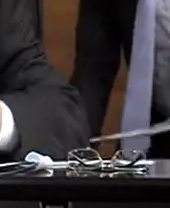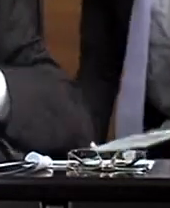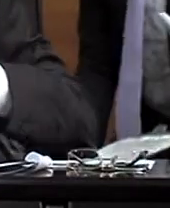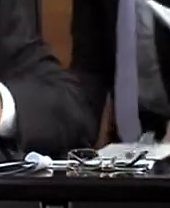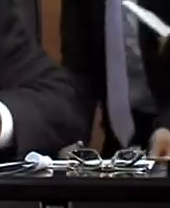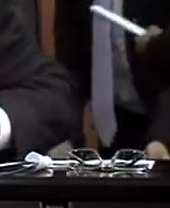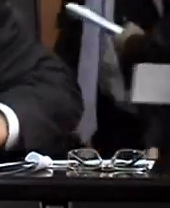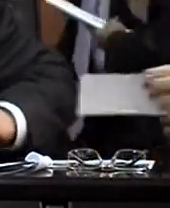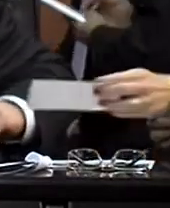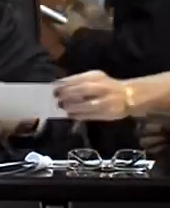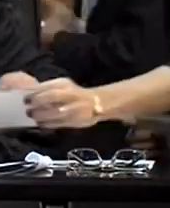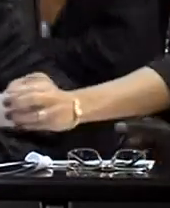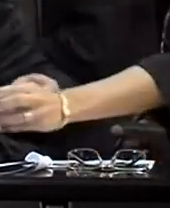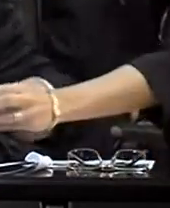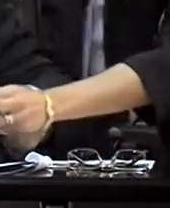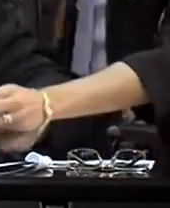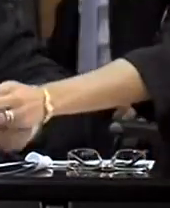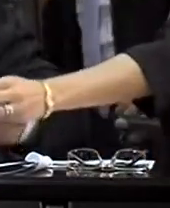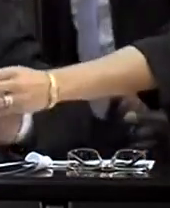deputado Silvano Amaral.